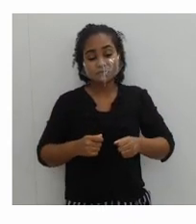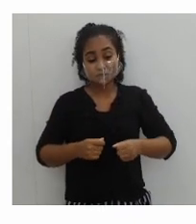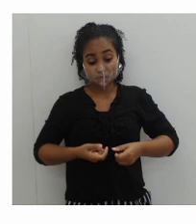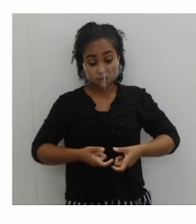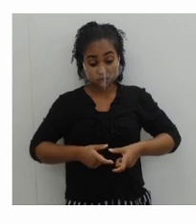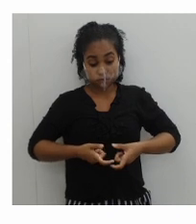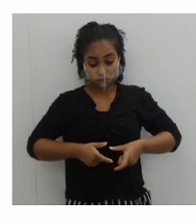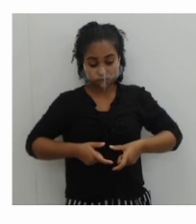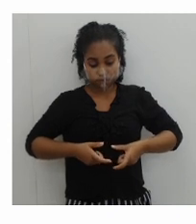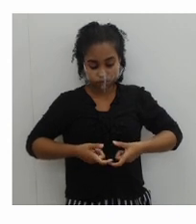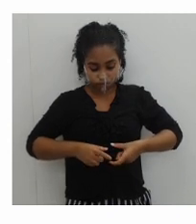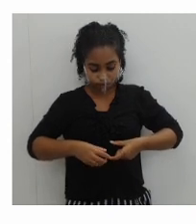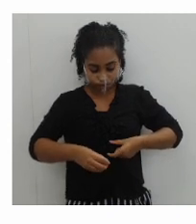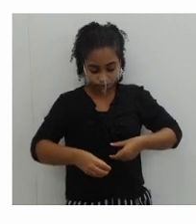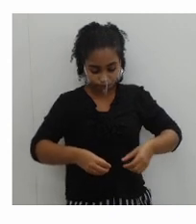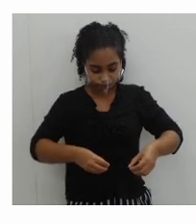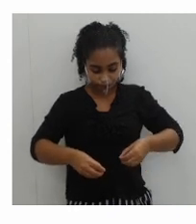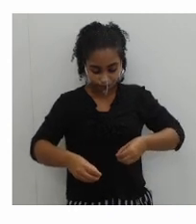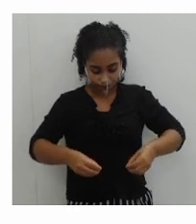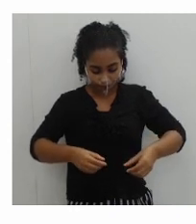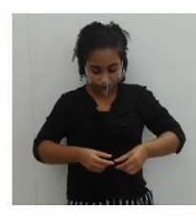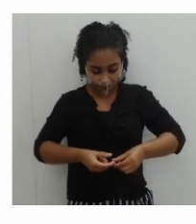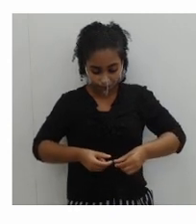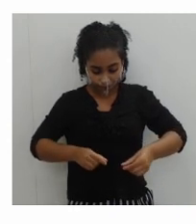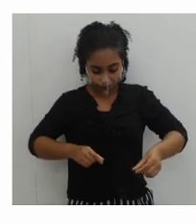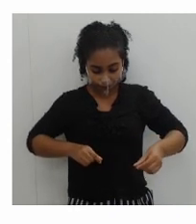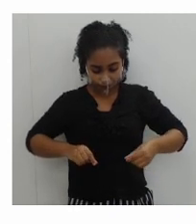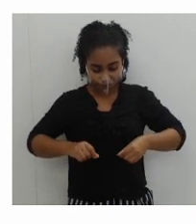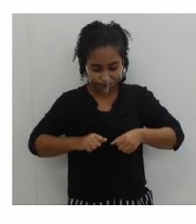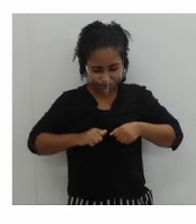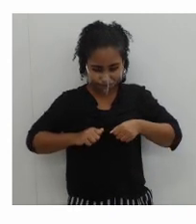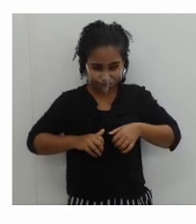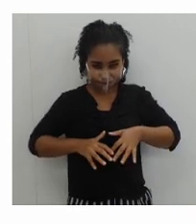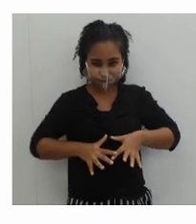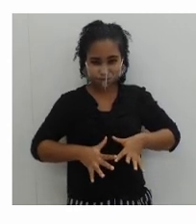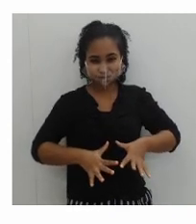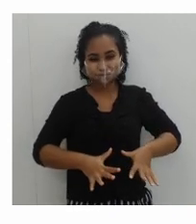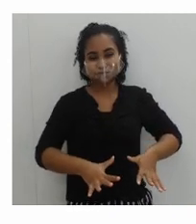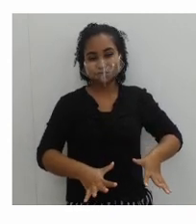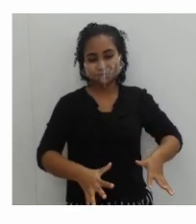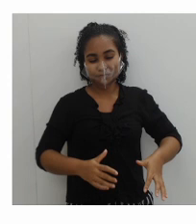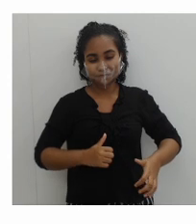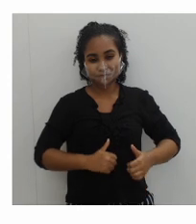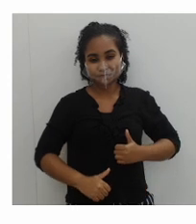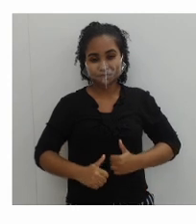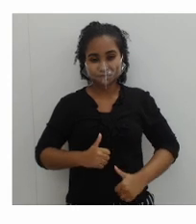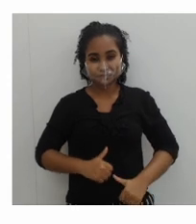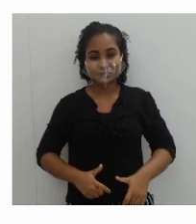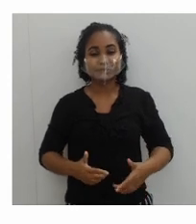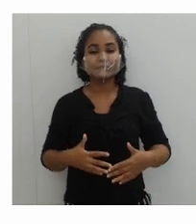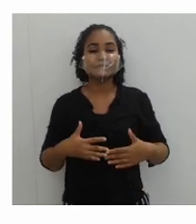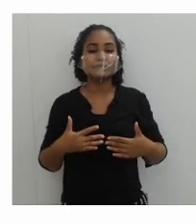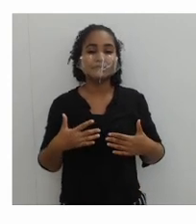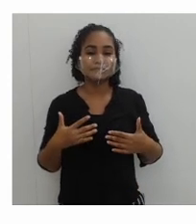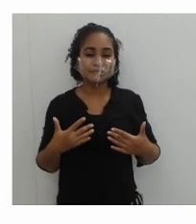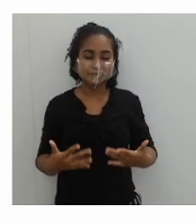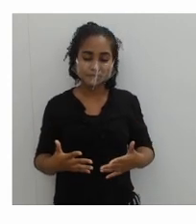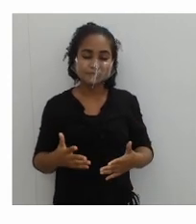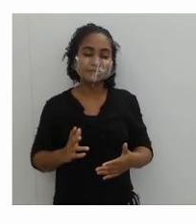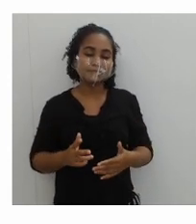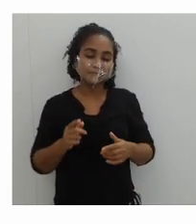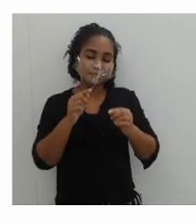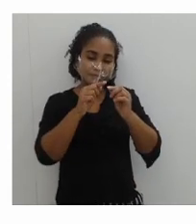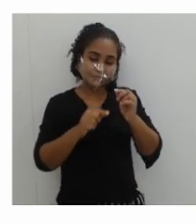reproduzir, a fêmea vai engravidar e vai liberar vários ovos, certo? E continuar aí todo